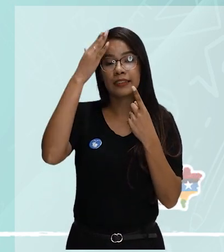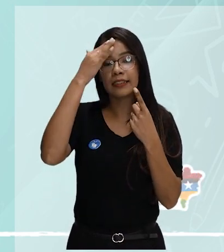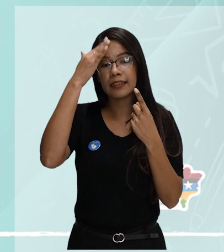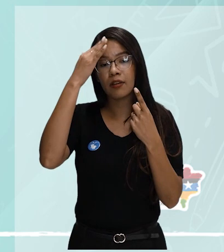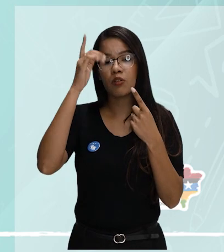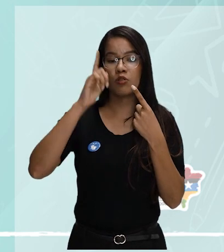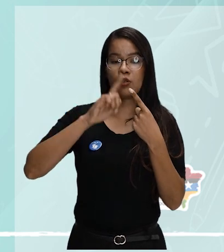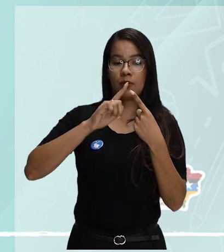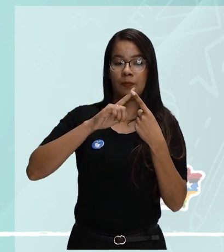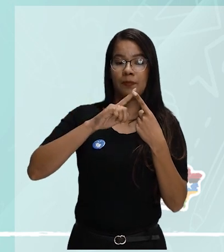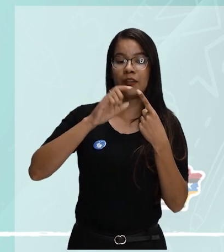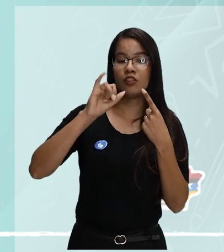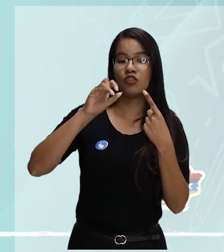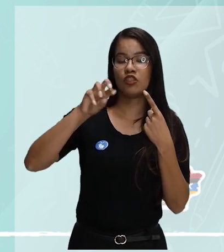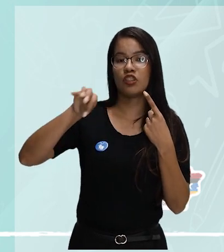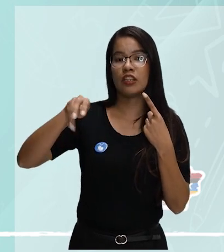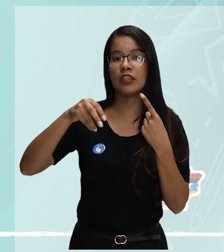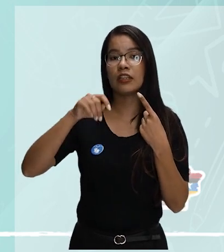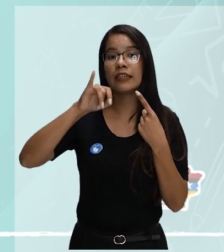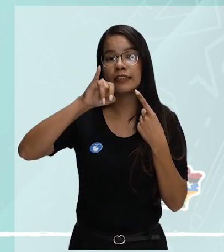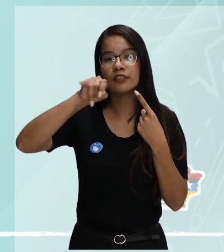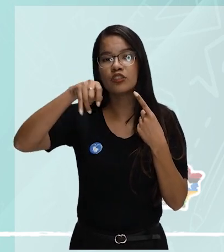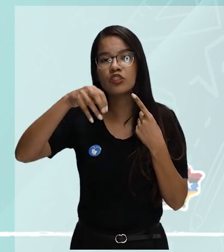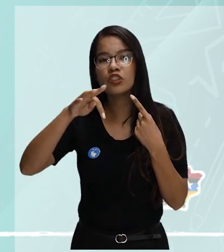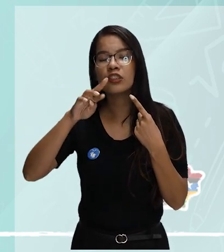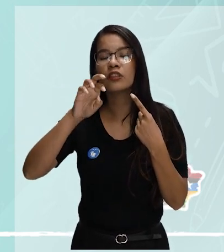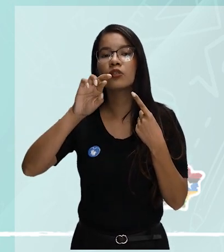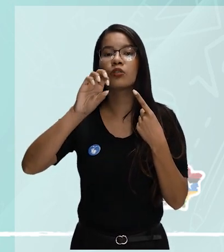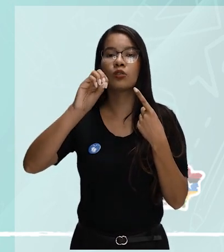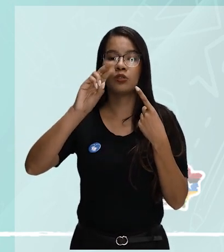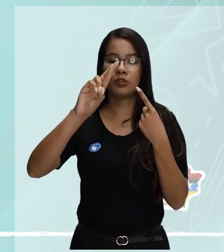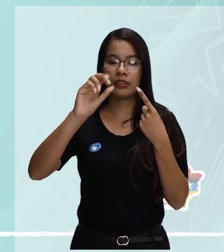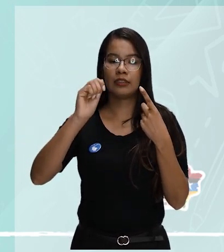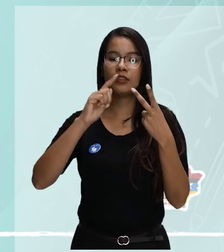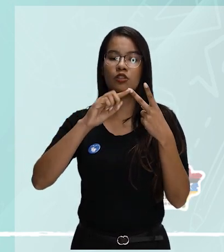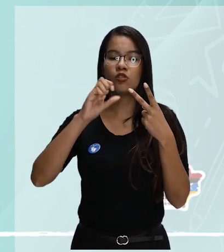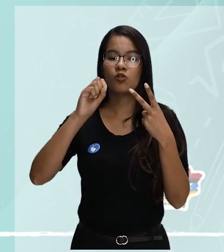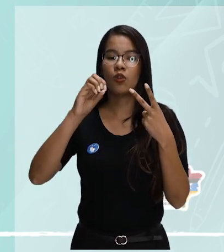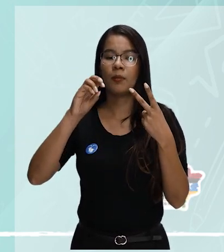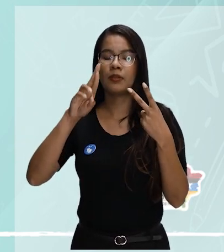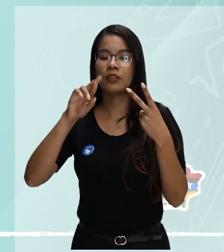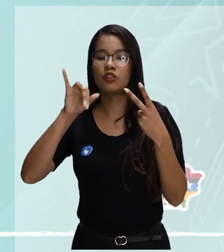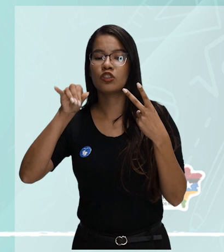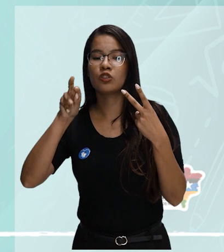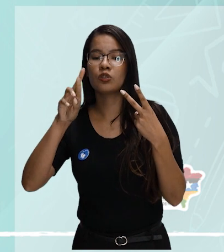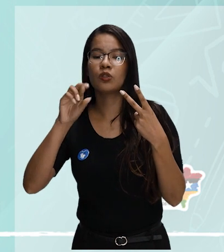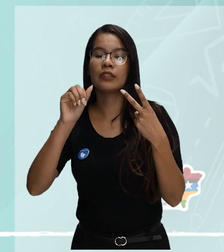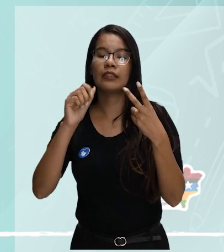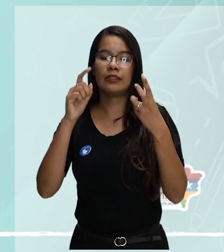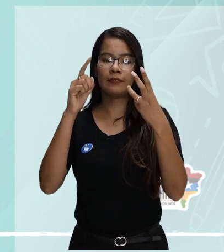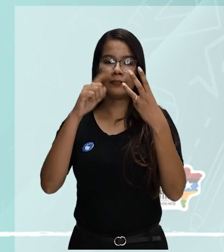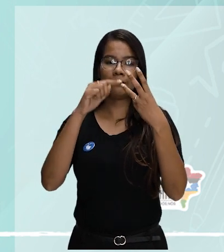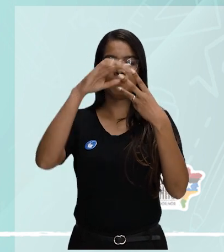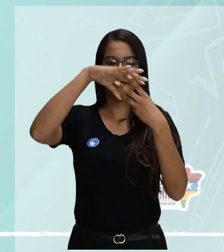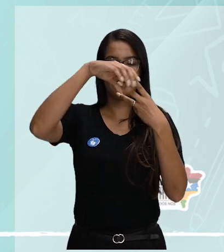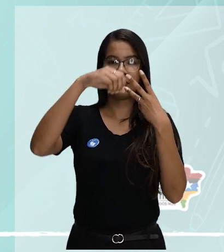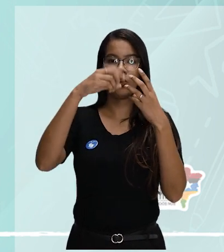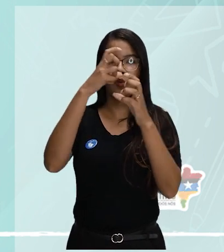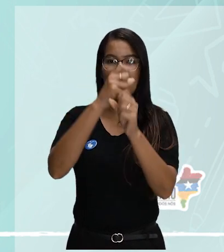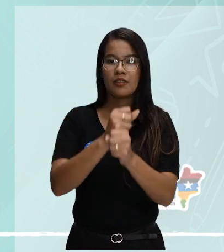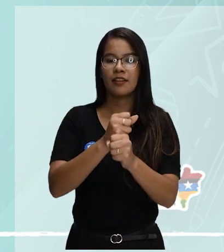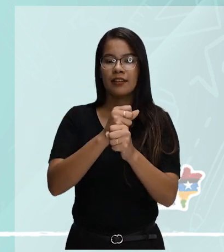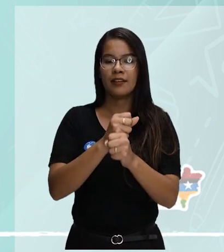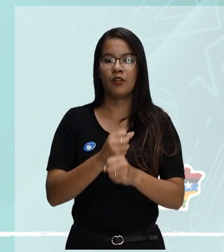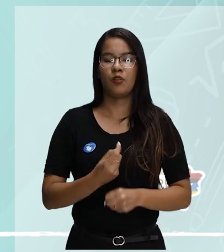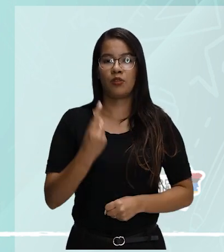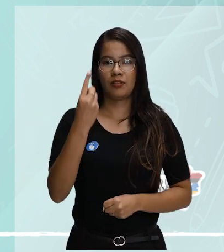Tá? Então, o que tem que acontecer para que ela seja injetora e sobrejetora? Cada um com uma imagem diferente, sem sobrar